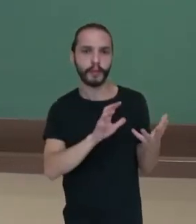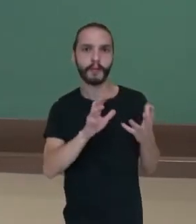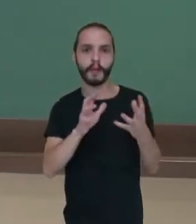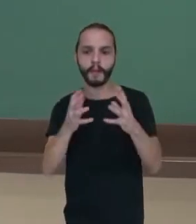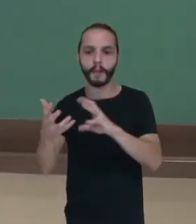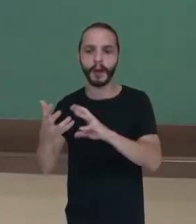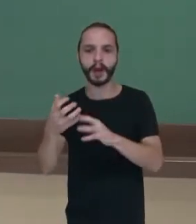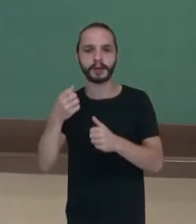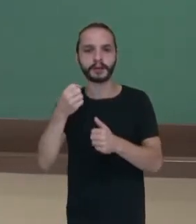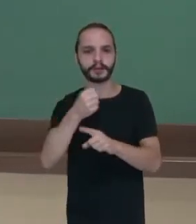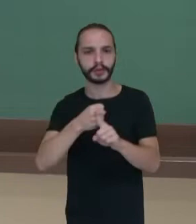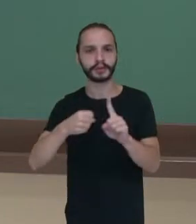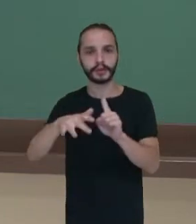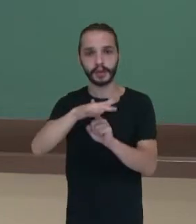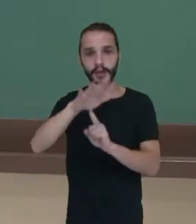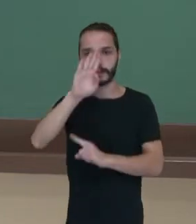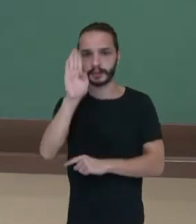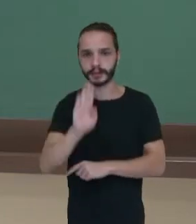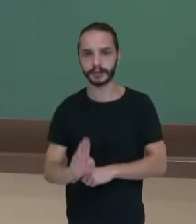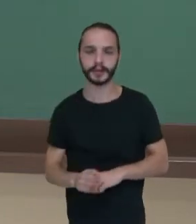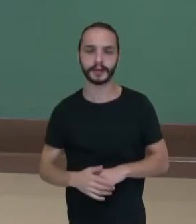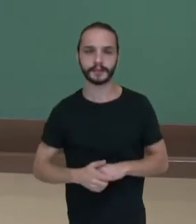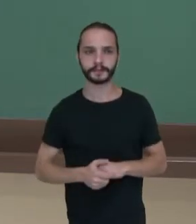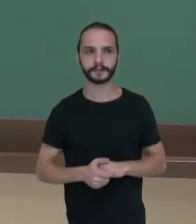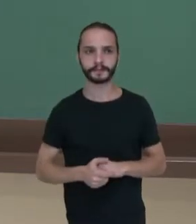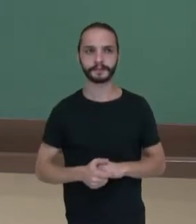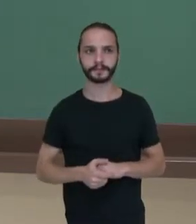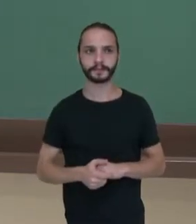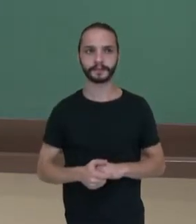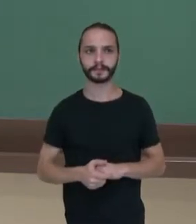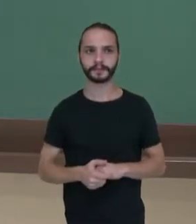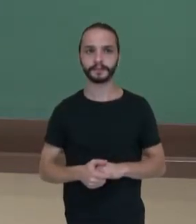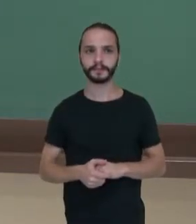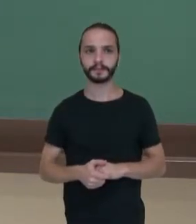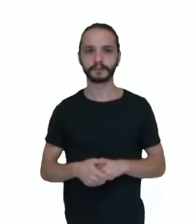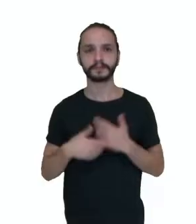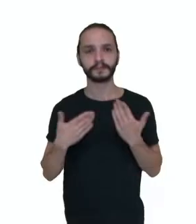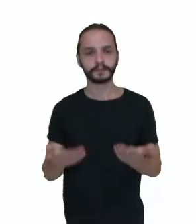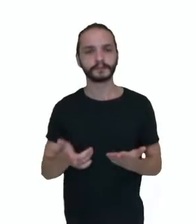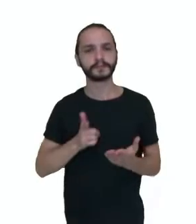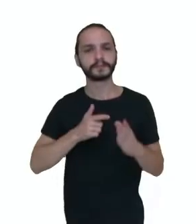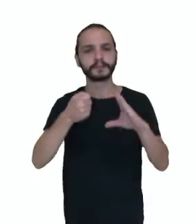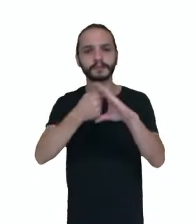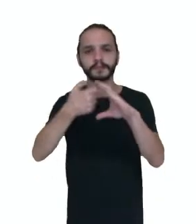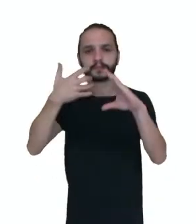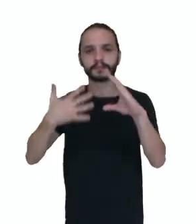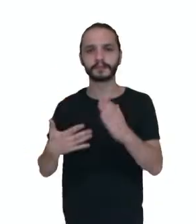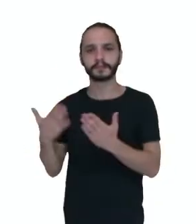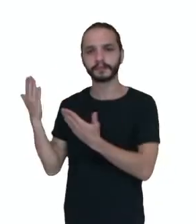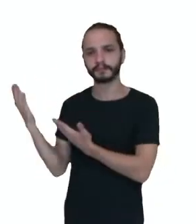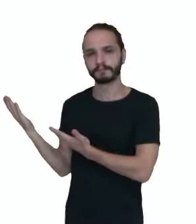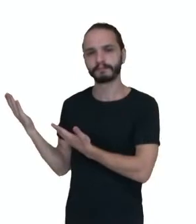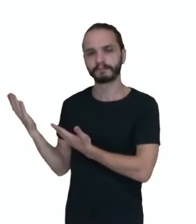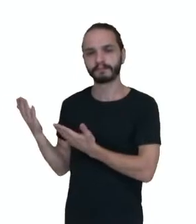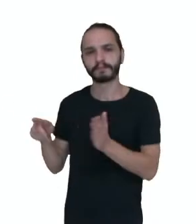transformações da sociedade brasileira, certo? E aí nós vamos ter ali características ali